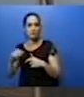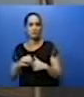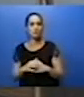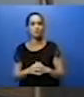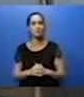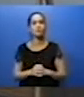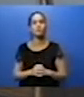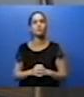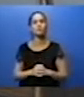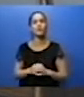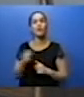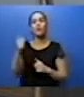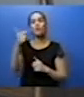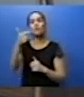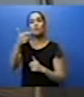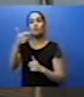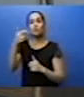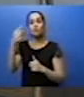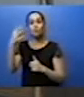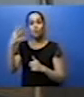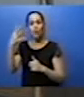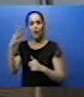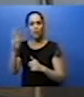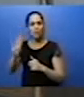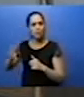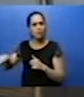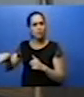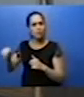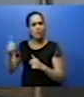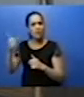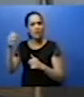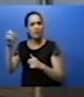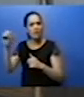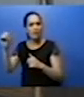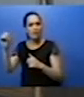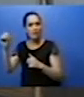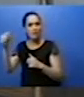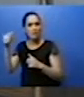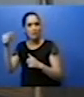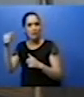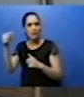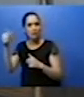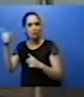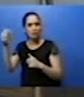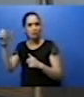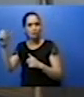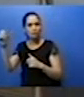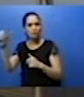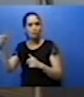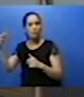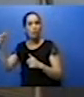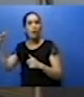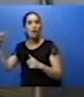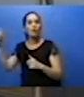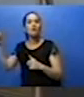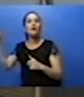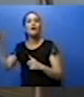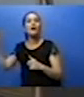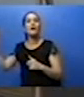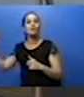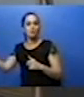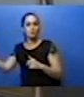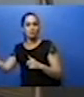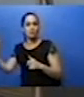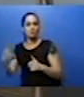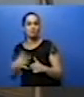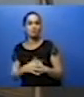- 1014 o denominador não tem porque ele